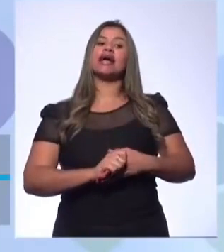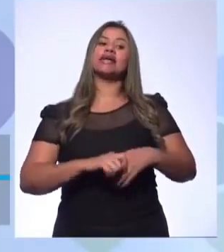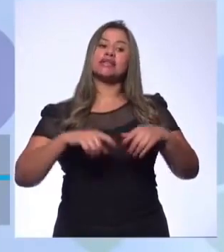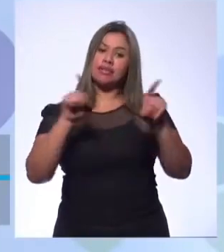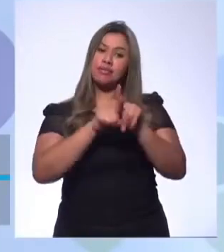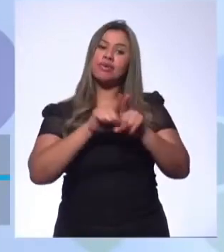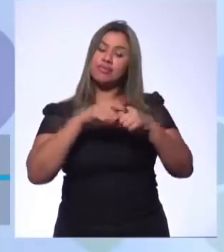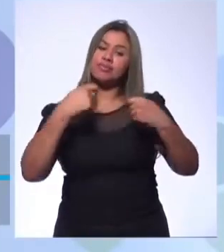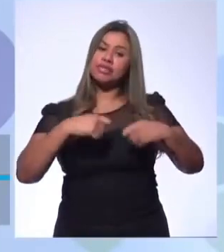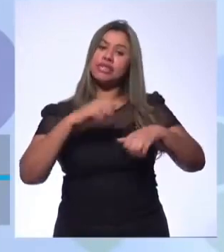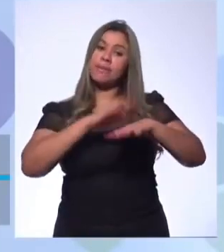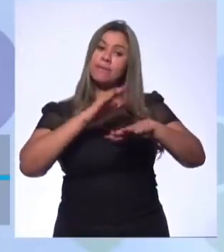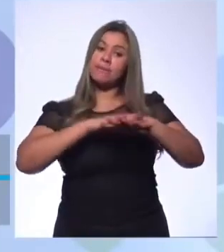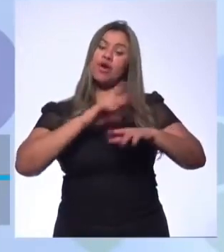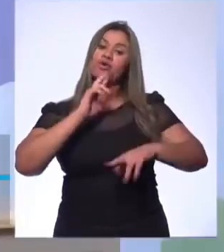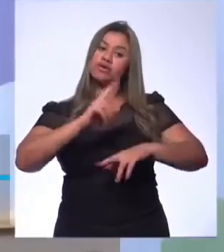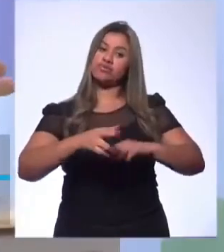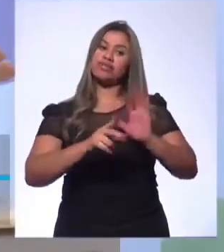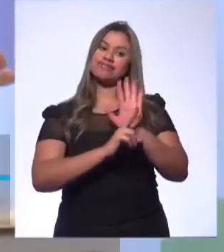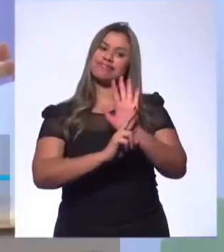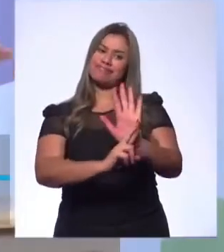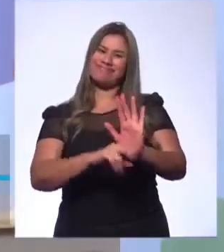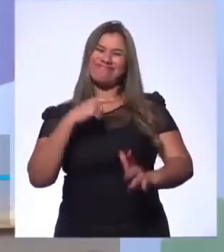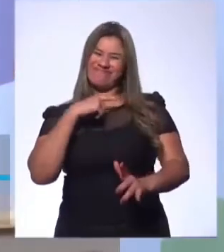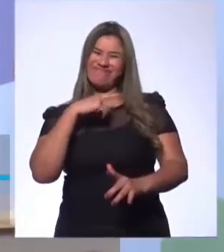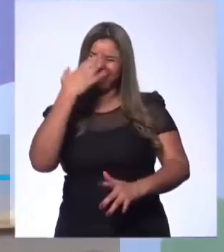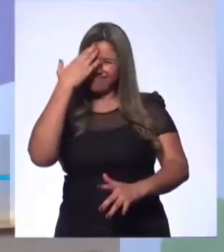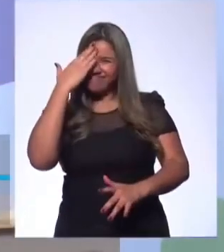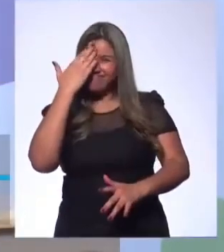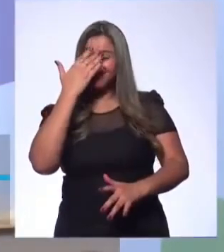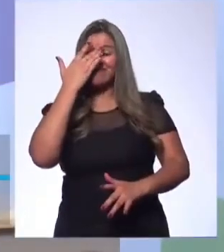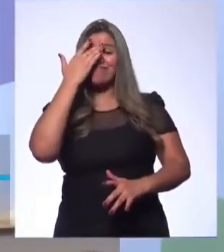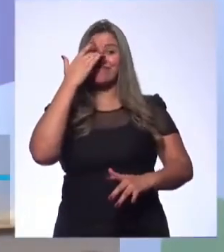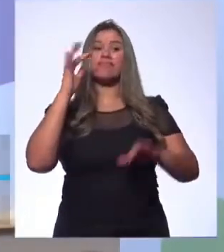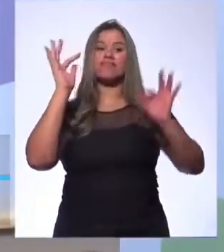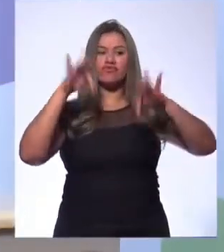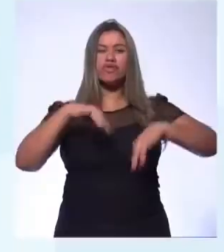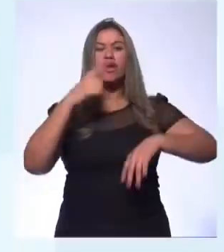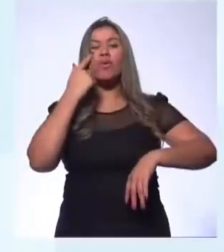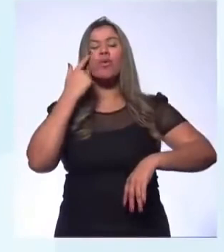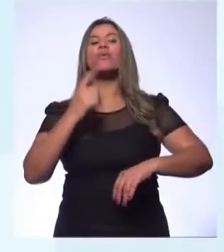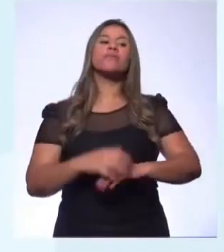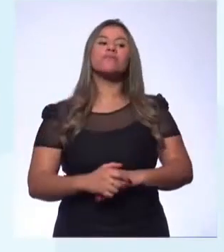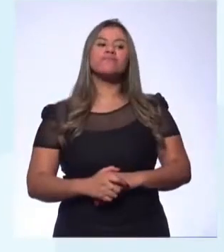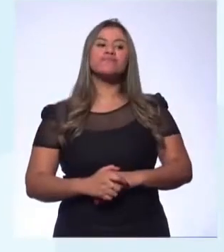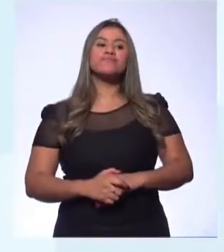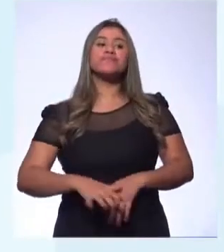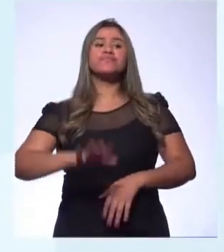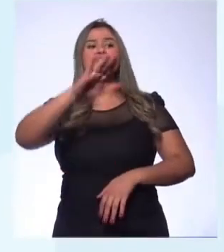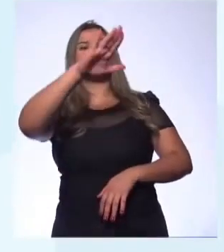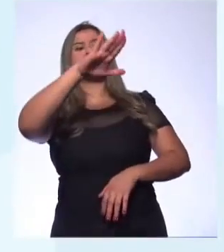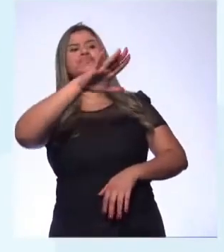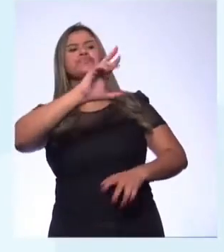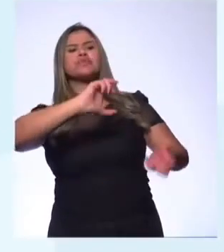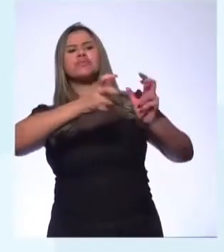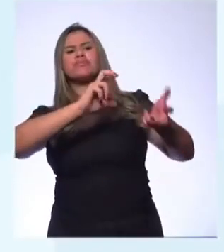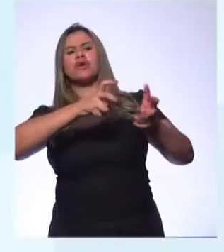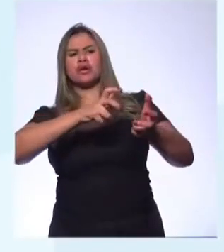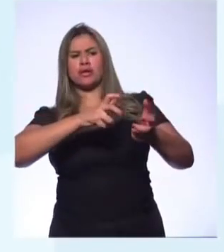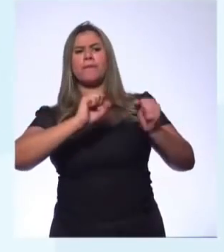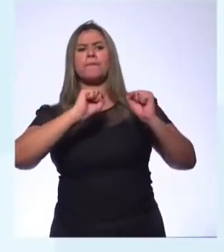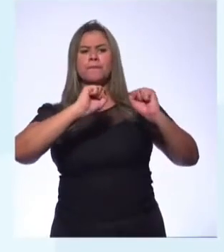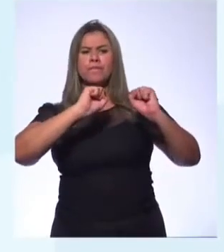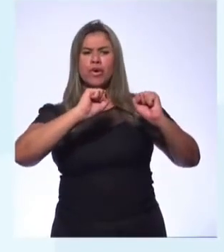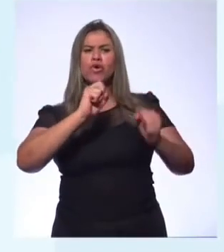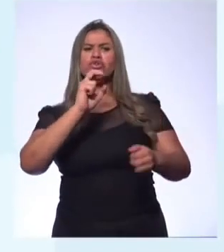que responder pelos seus atos. Acaba representando, né? Claro, vamos para o final da peça. Ó, capoeira, faze as tuas